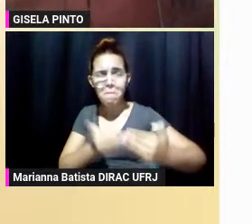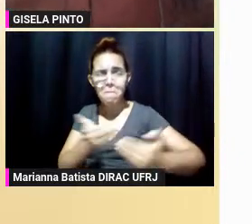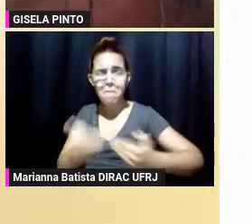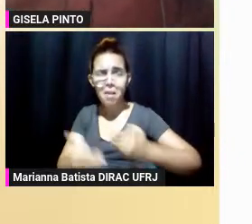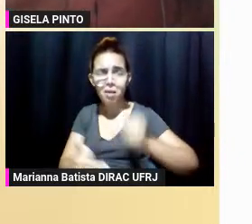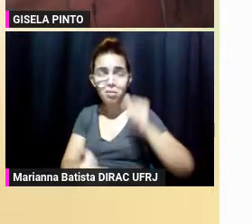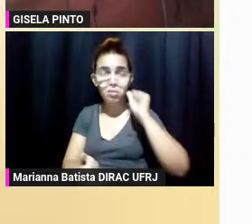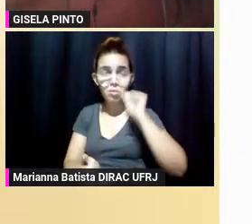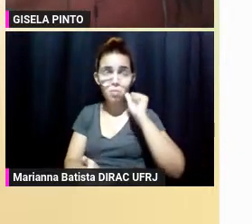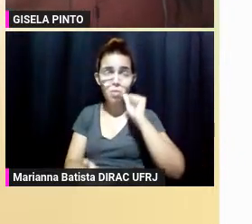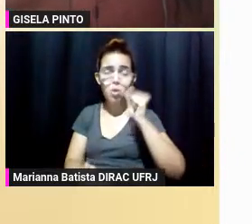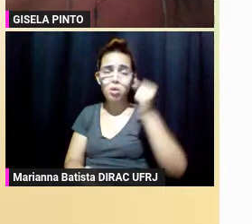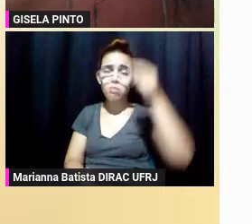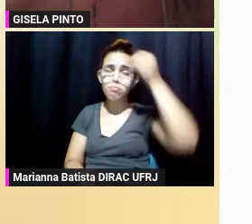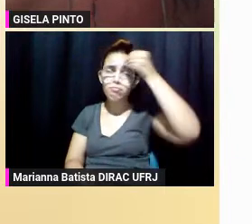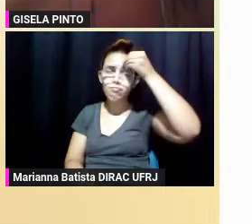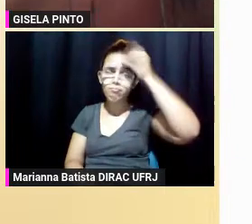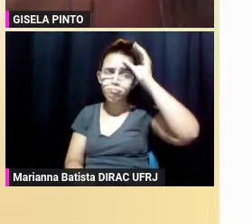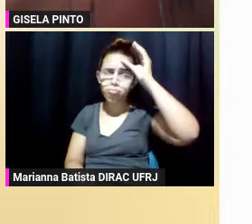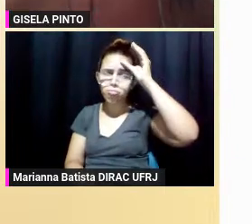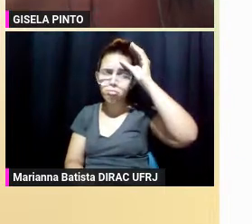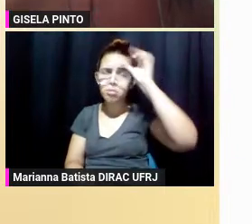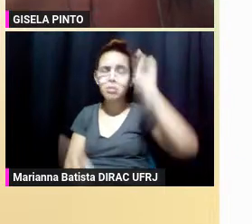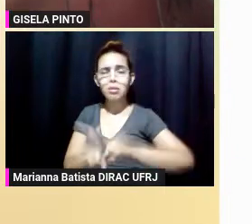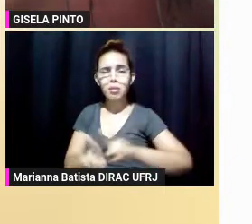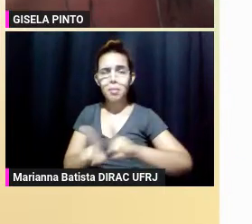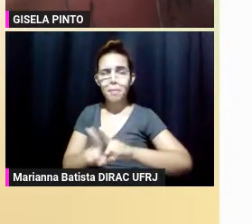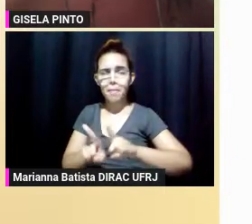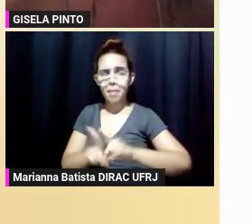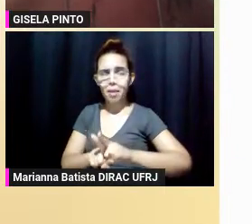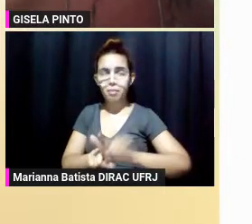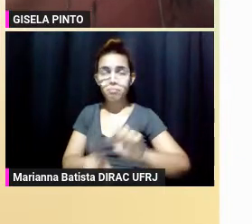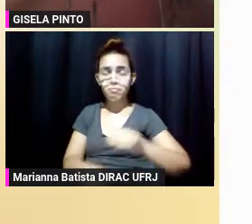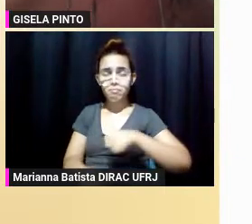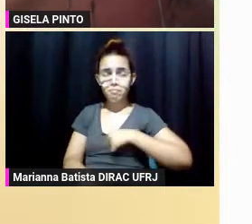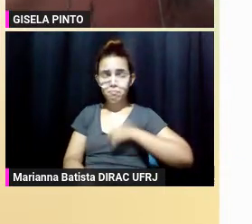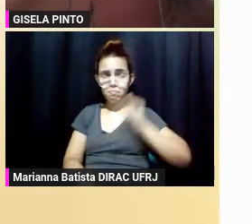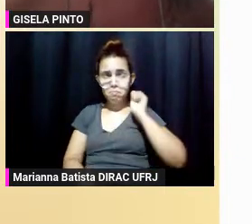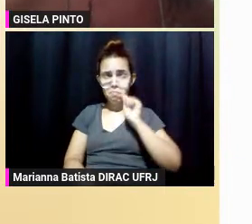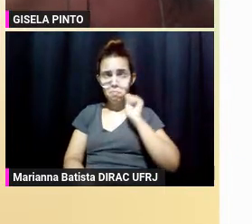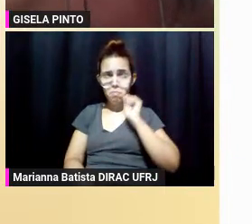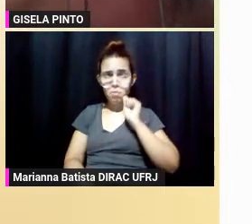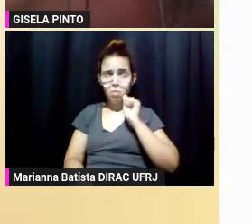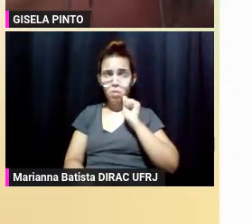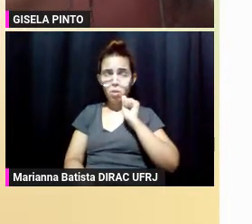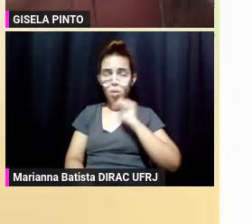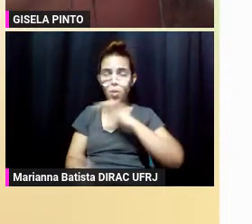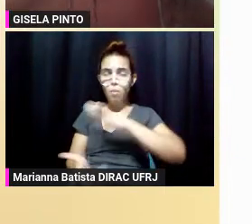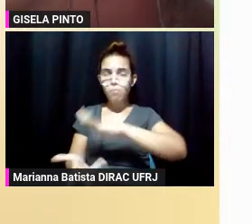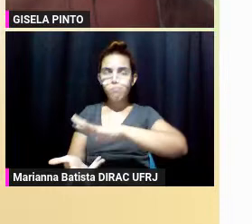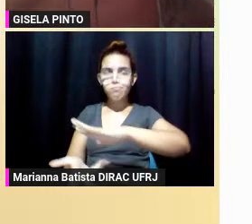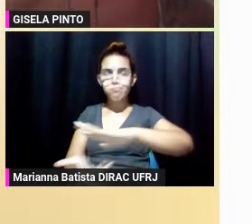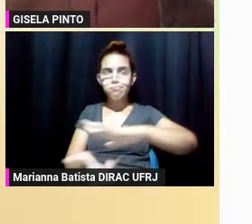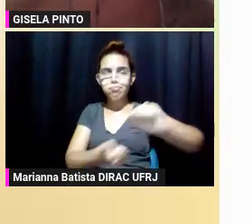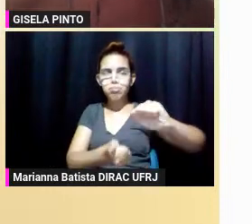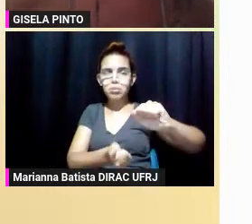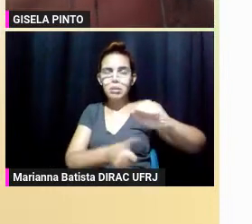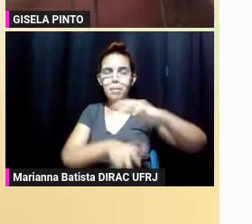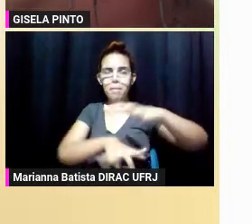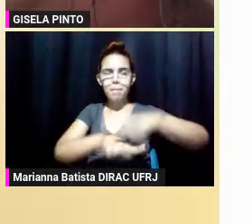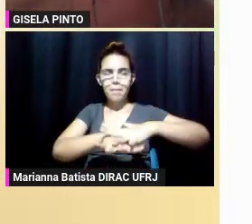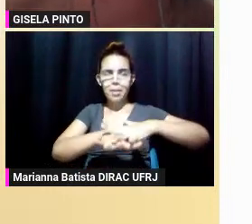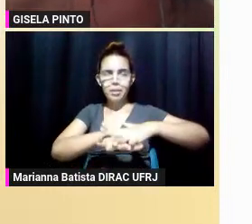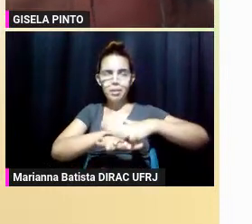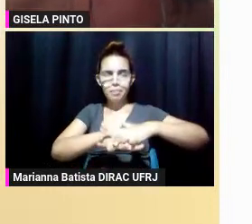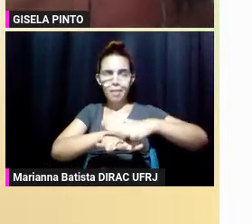Trajetórias, que é um grupo que é voltado para a questão do ser mulher no mundo da matemática. Então, a gente trabalha com maternagem,